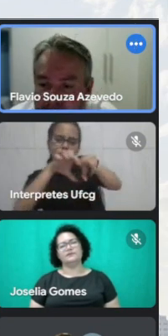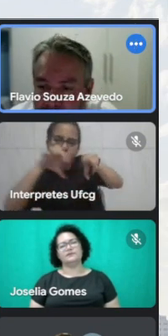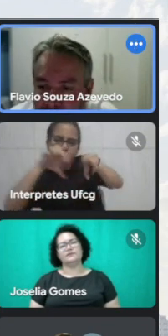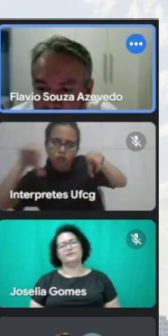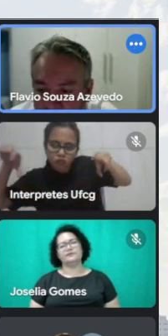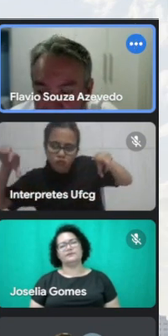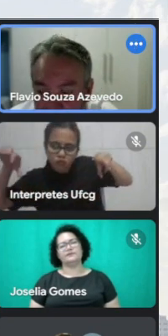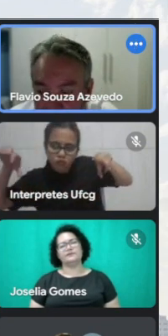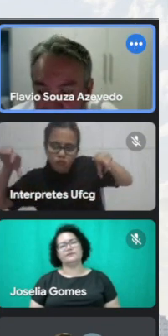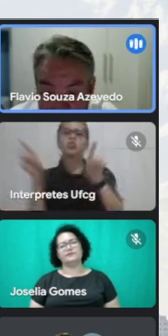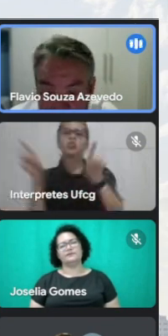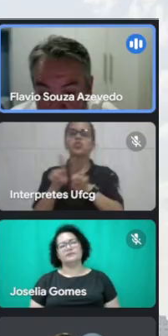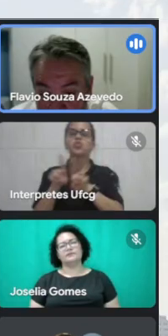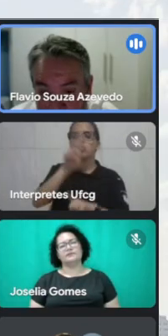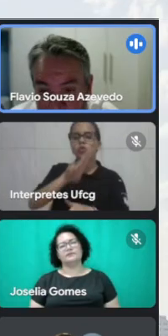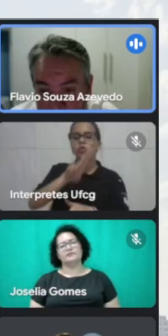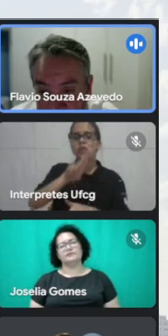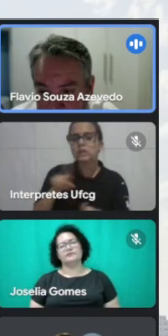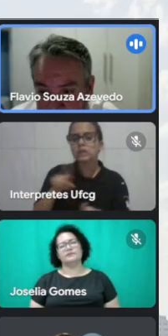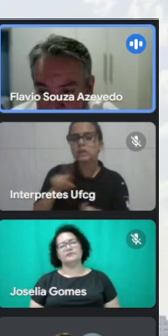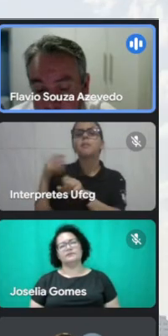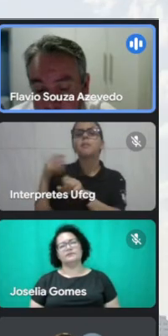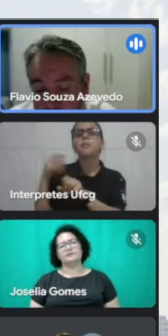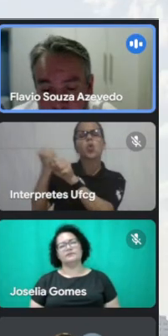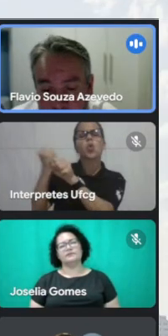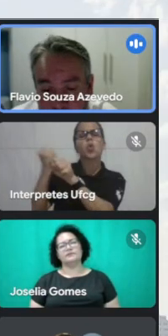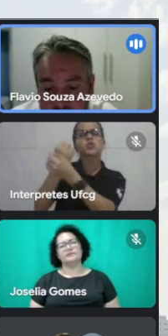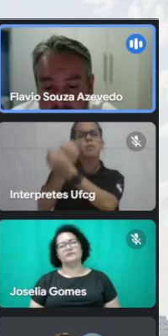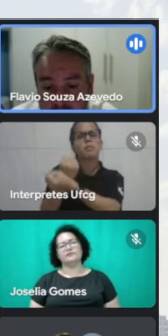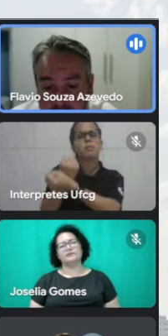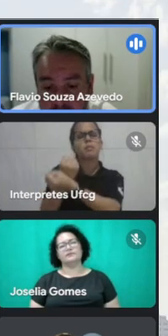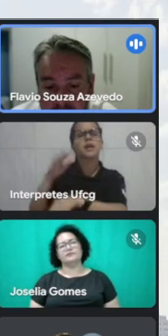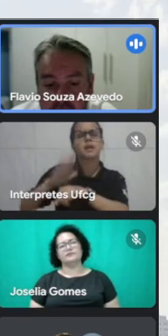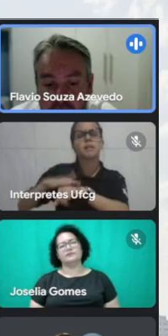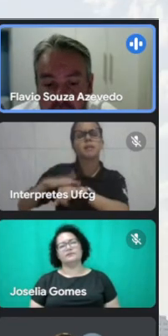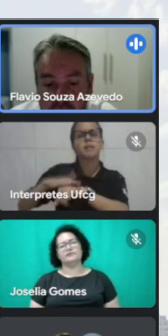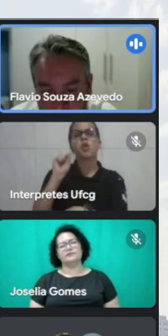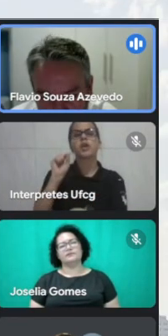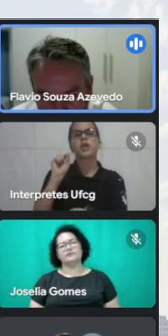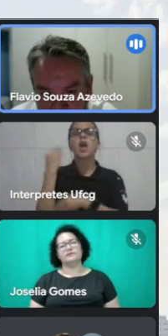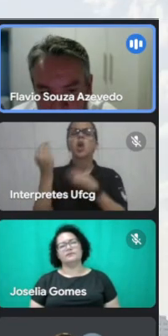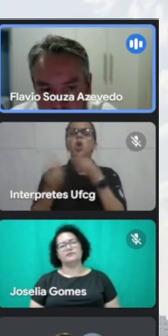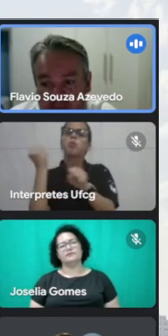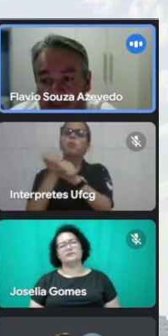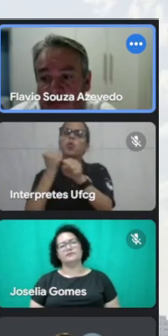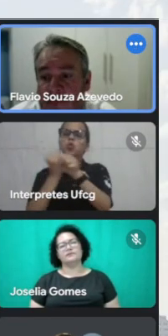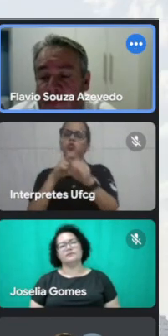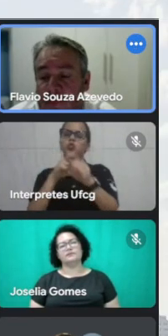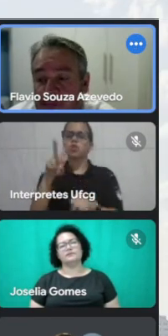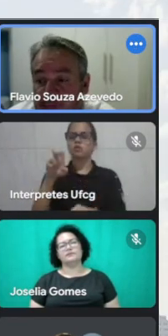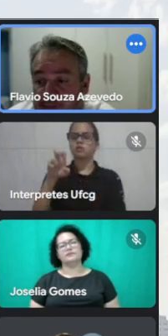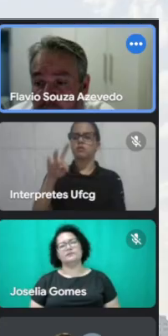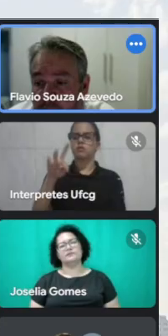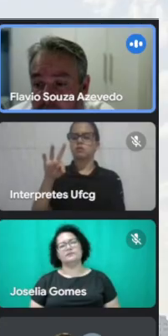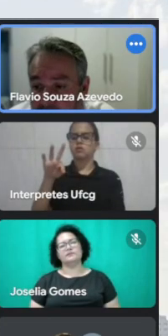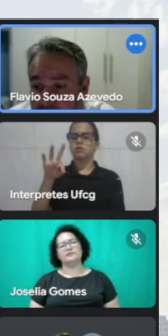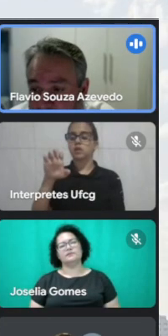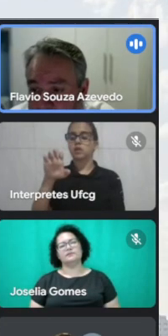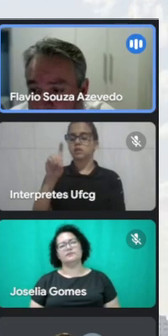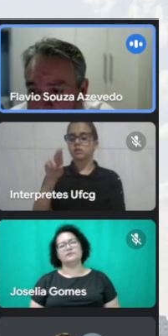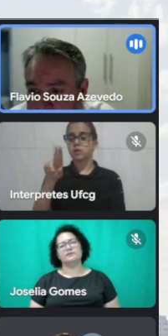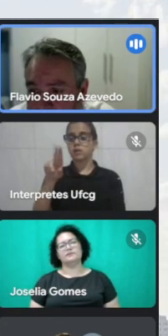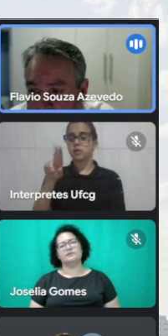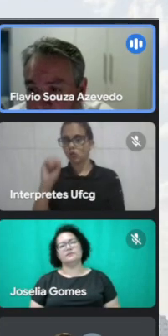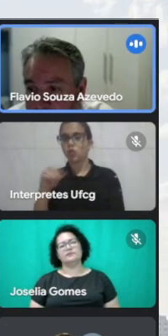E as construções mais pesadas mesmo foram a dos vertedouros, né, que é a construção de concreto mesmo. por aqui a